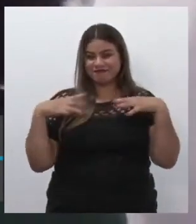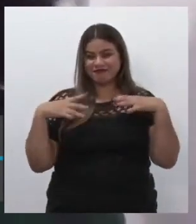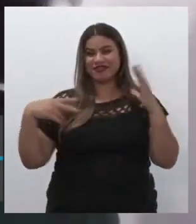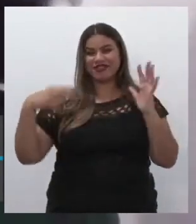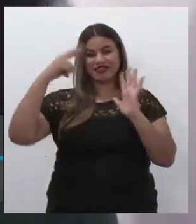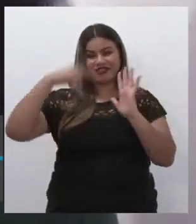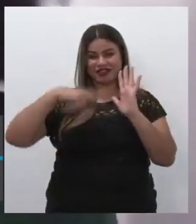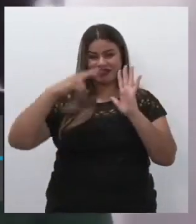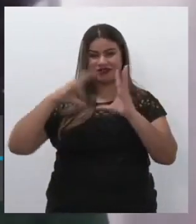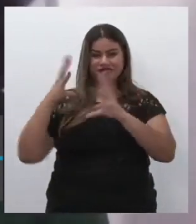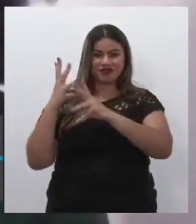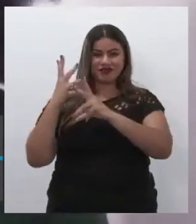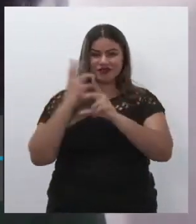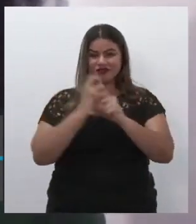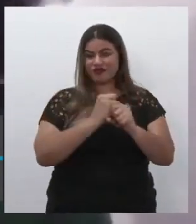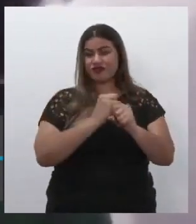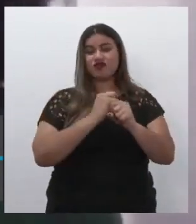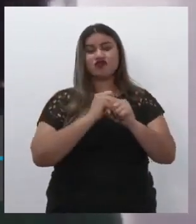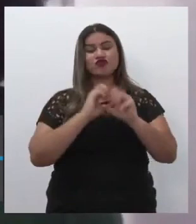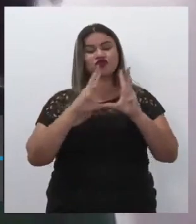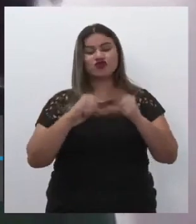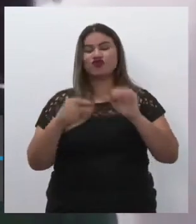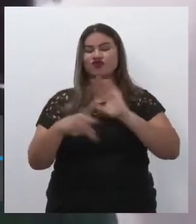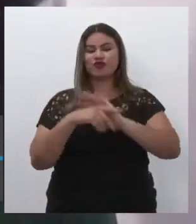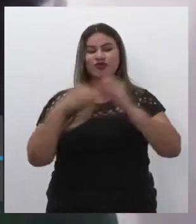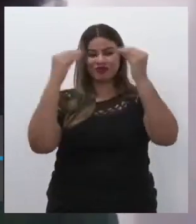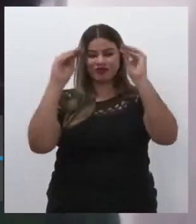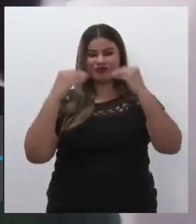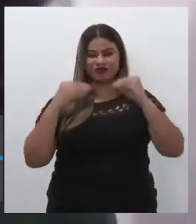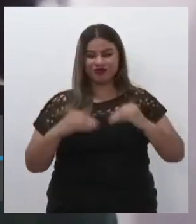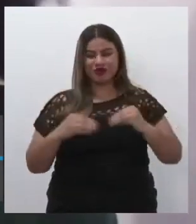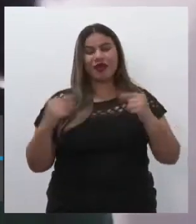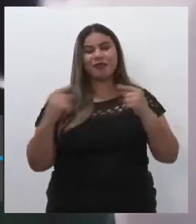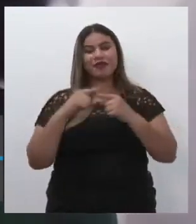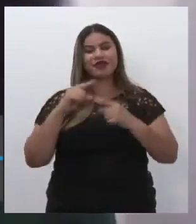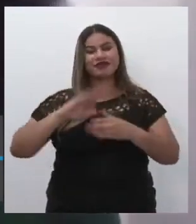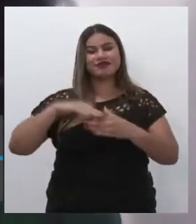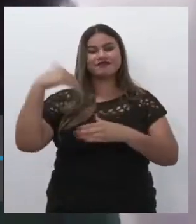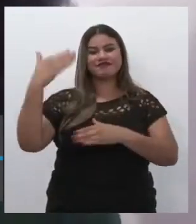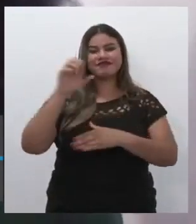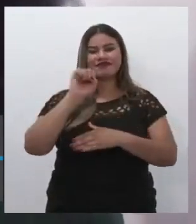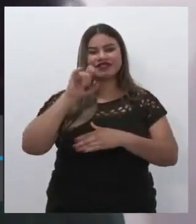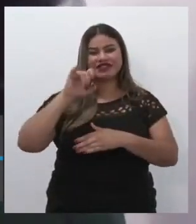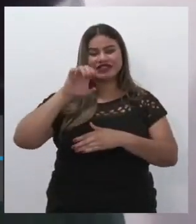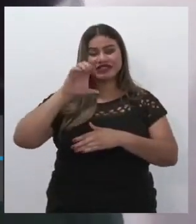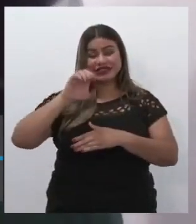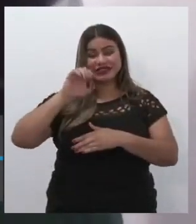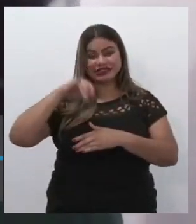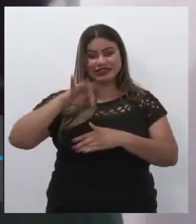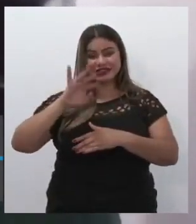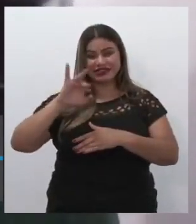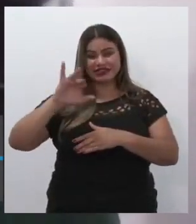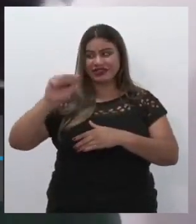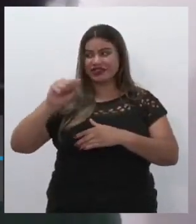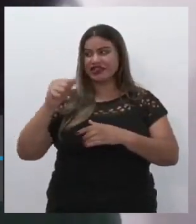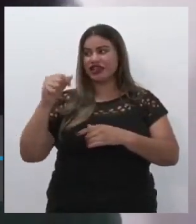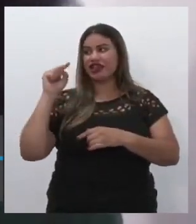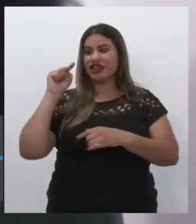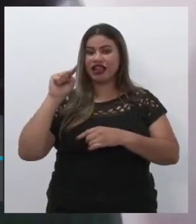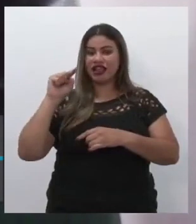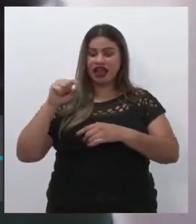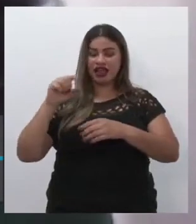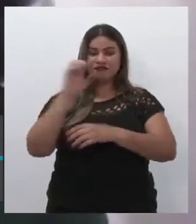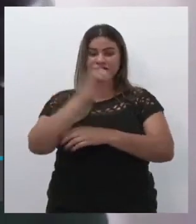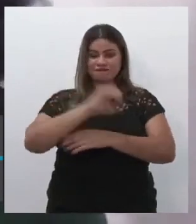leitura aí de todas as contribuições que a nossa moderadora Cíntia, lá distante no estúdio, está fazendo para a